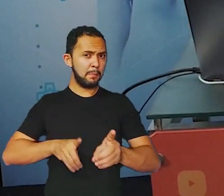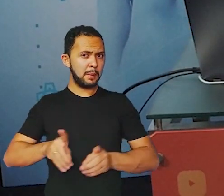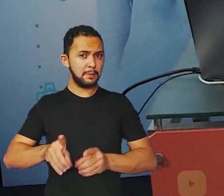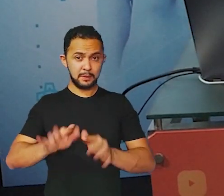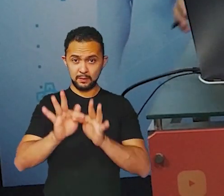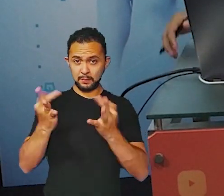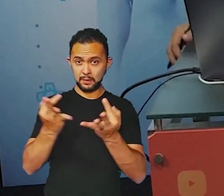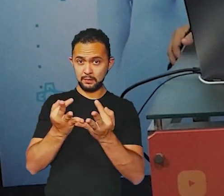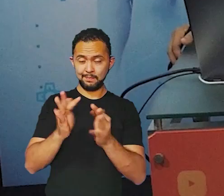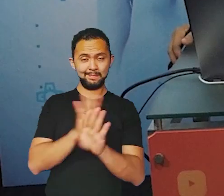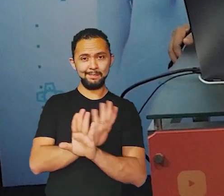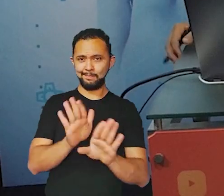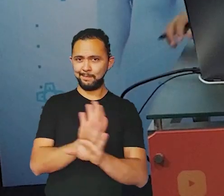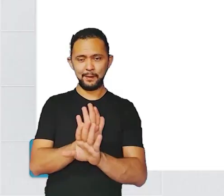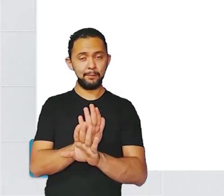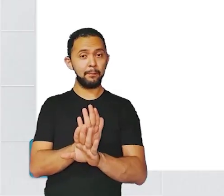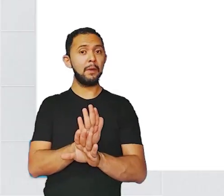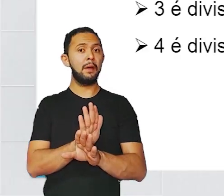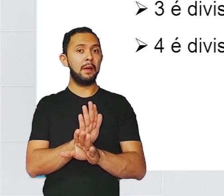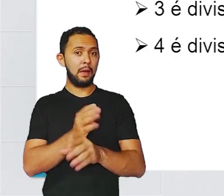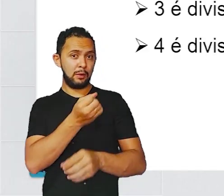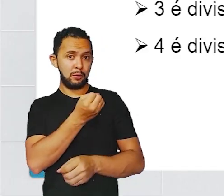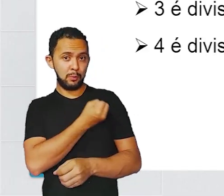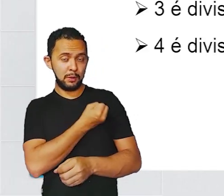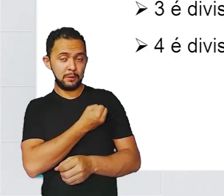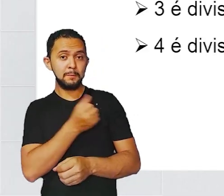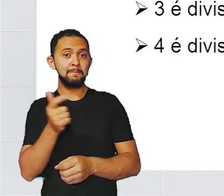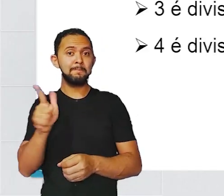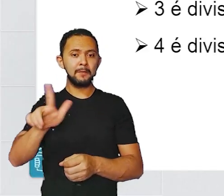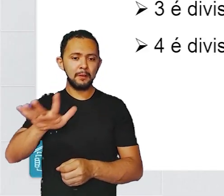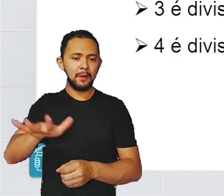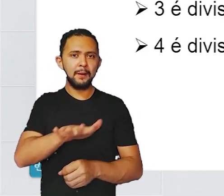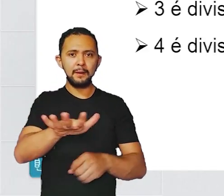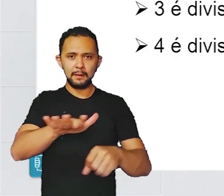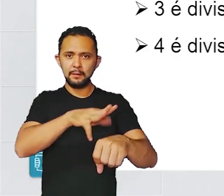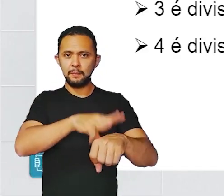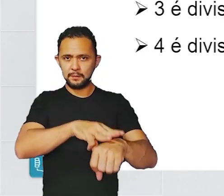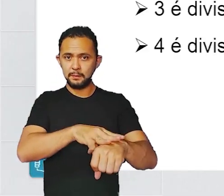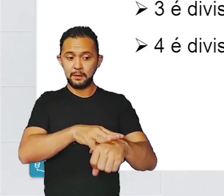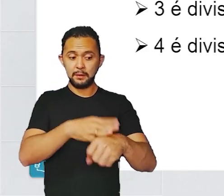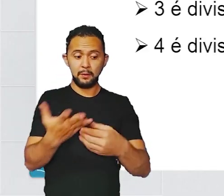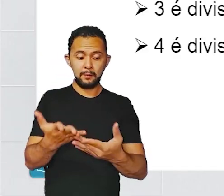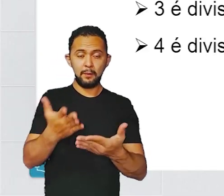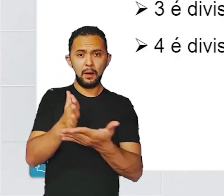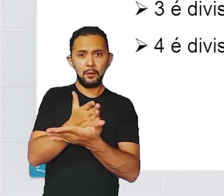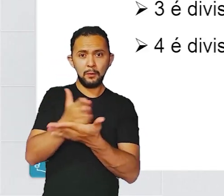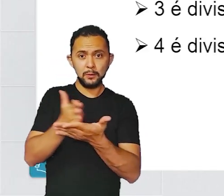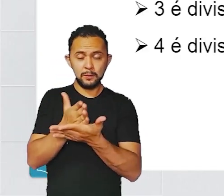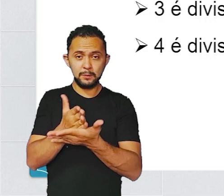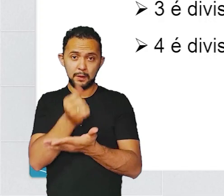isso tem muito a ver com os divisores. Eu coloquei alguns exemplos aí para vocês de